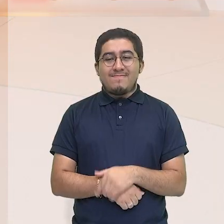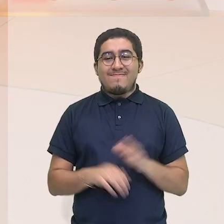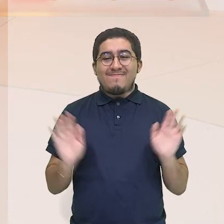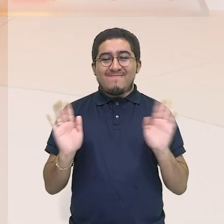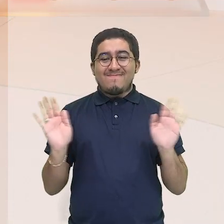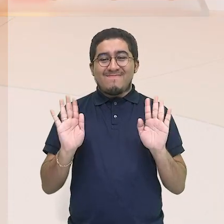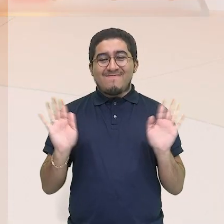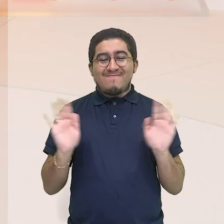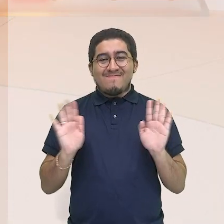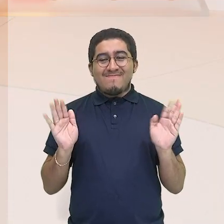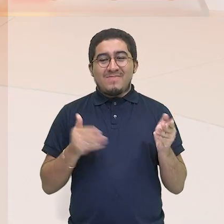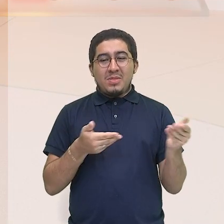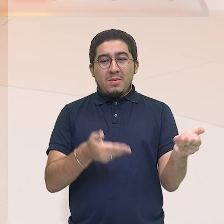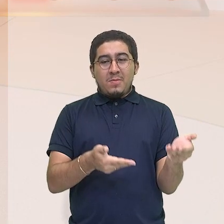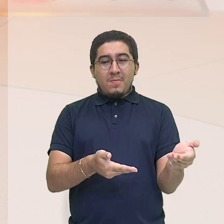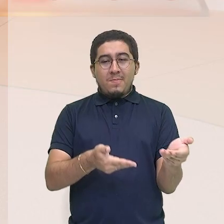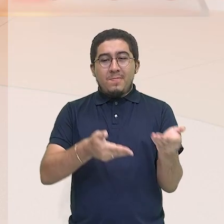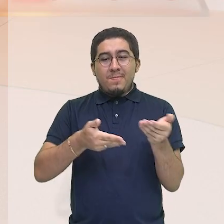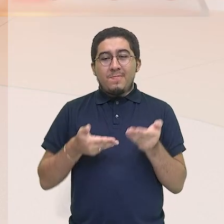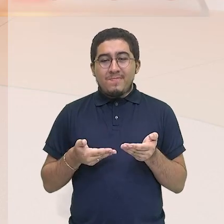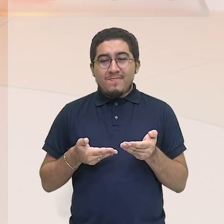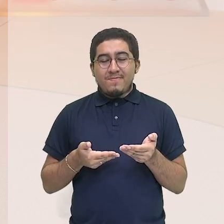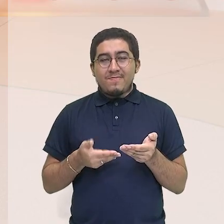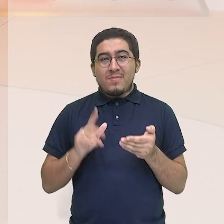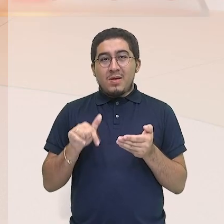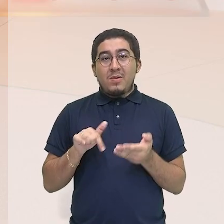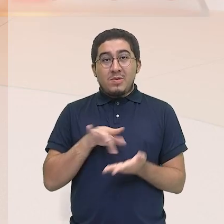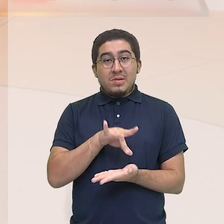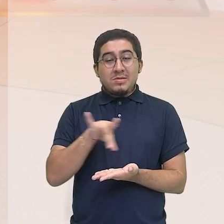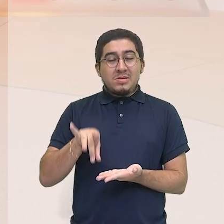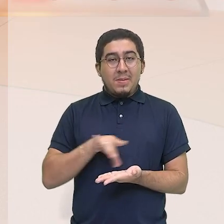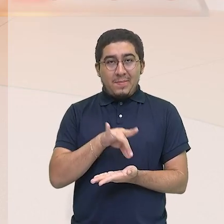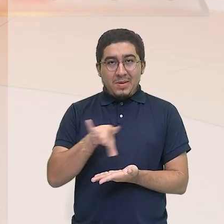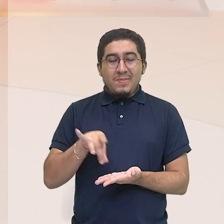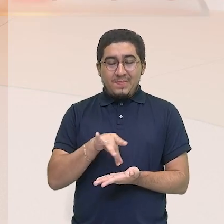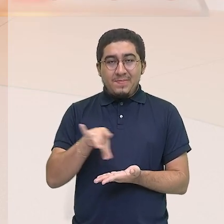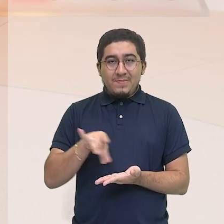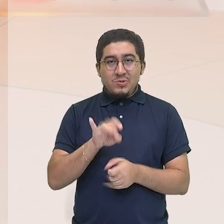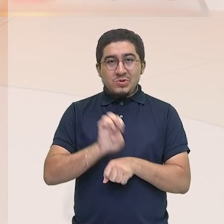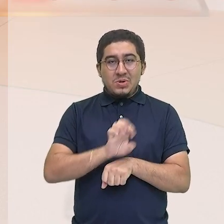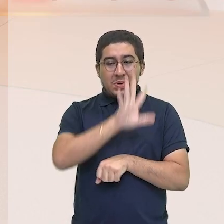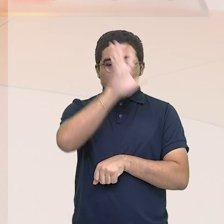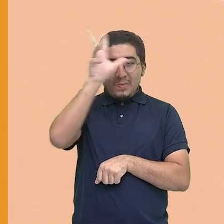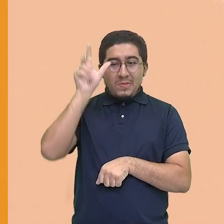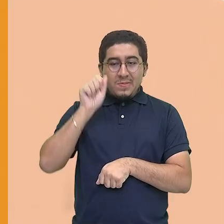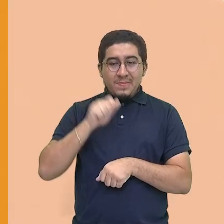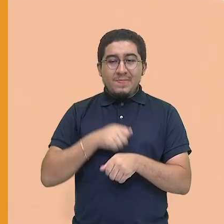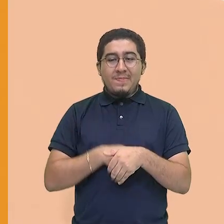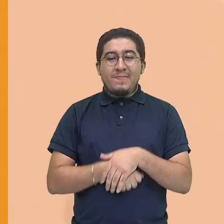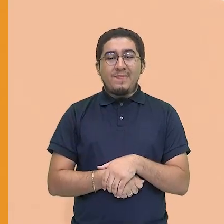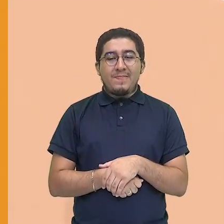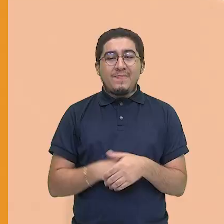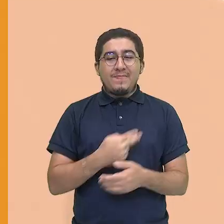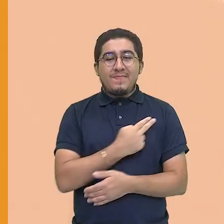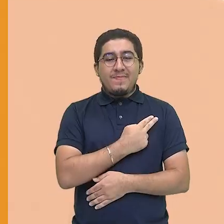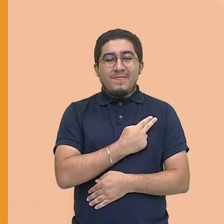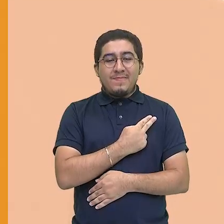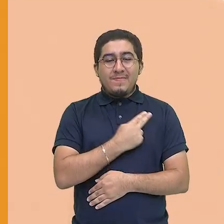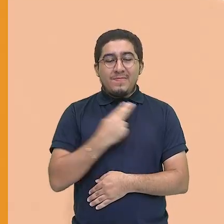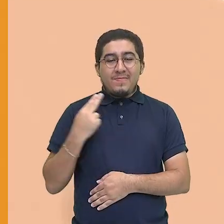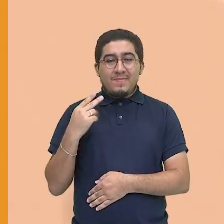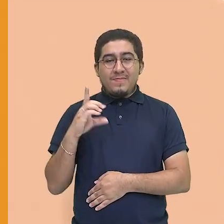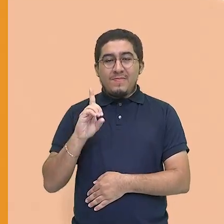Olá, sejam bem-vindos e bem-vindas ao Centro de Mídias de Educação do Amazonas. Eu sou o professor